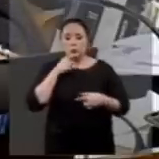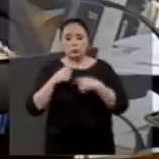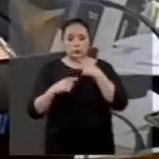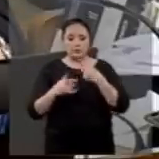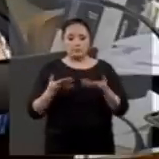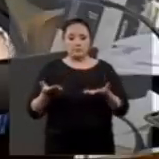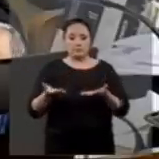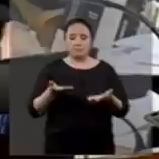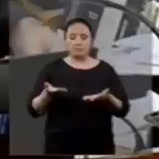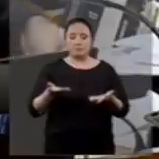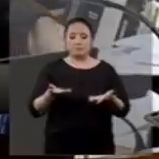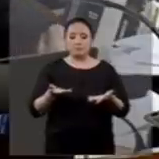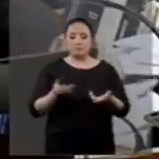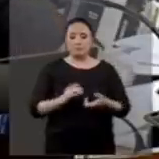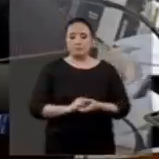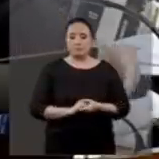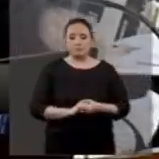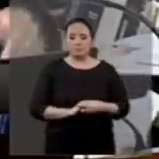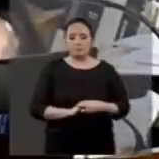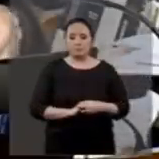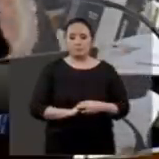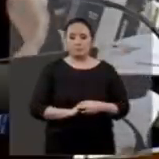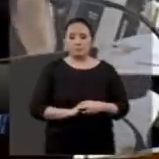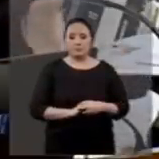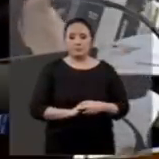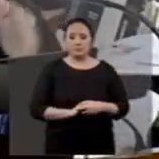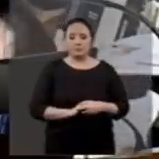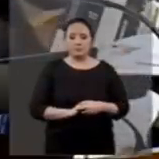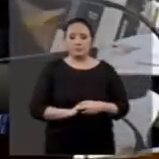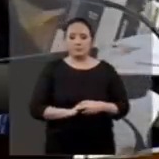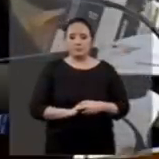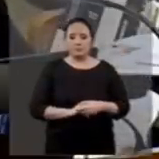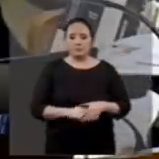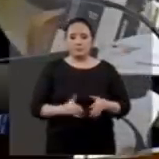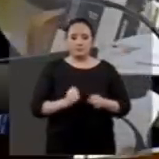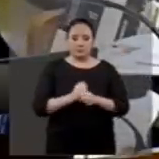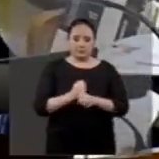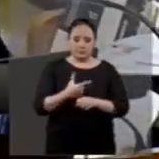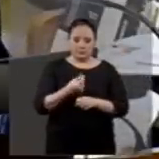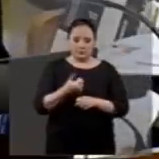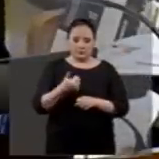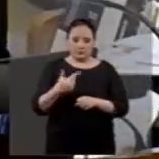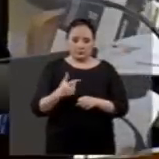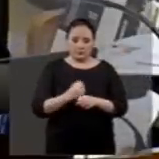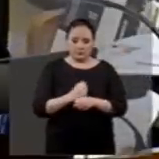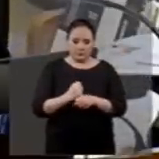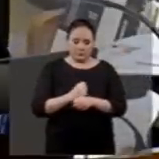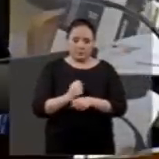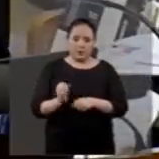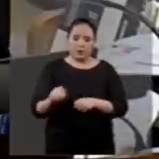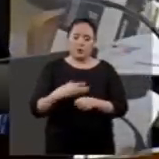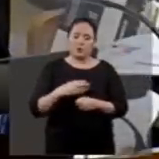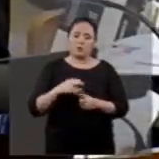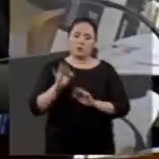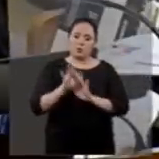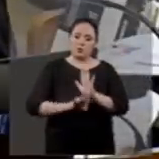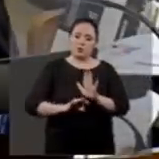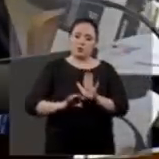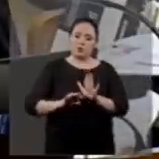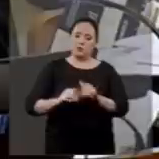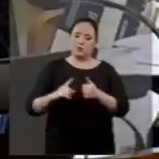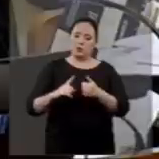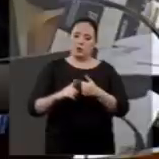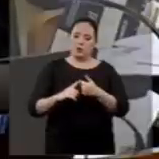que constariam. E a partir de 2012, já com essa nova redação do artigo